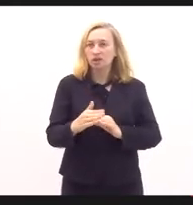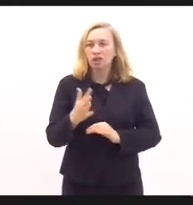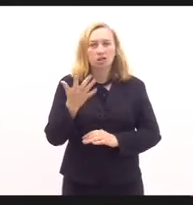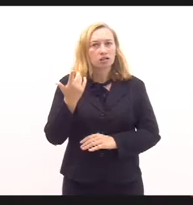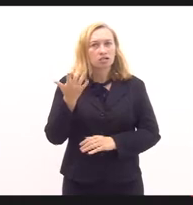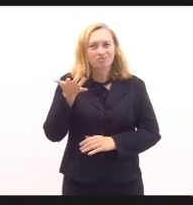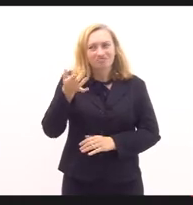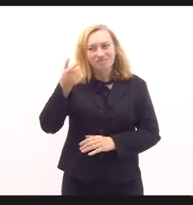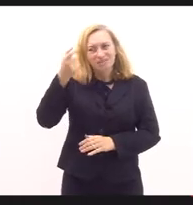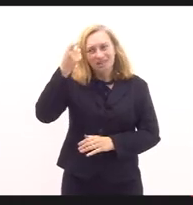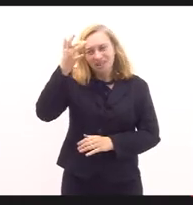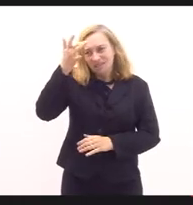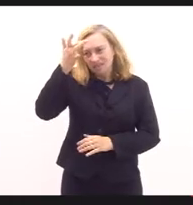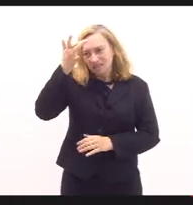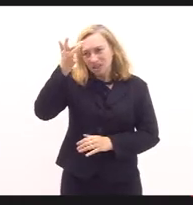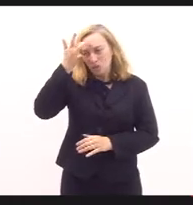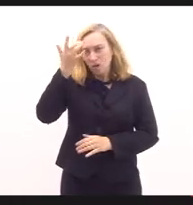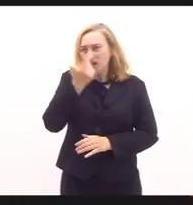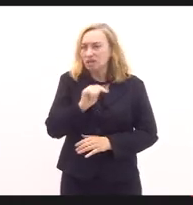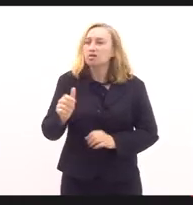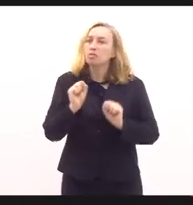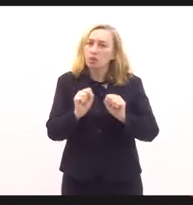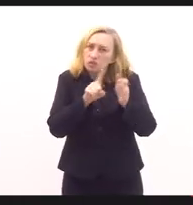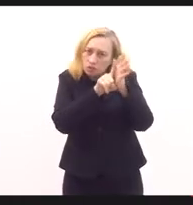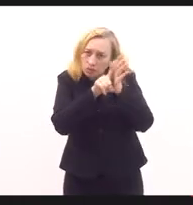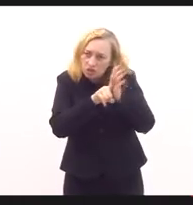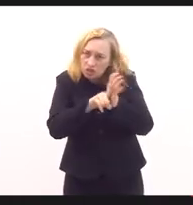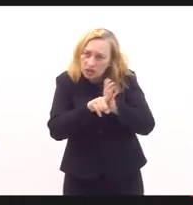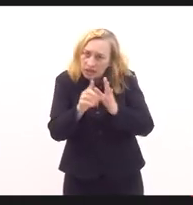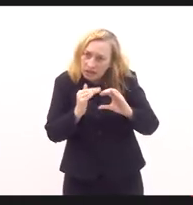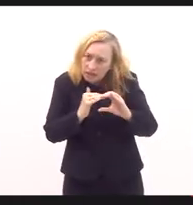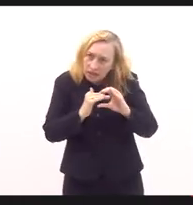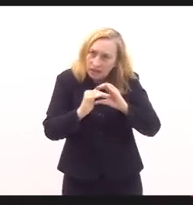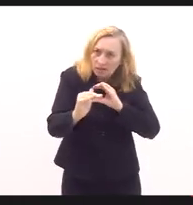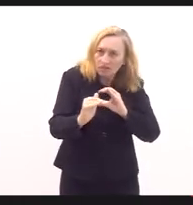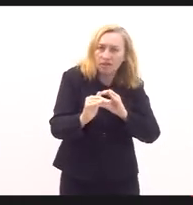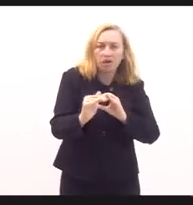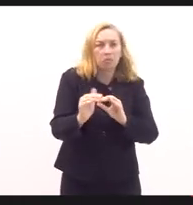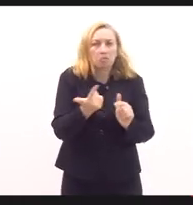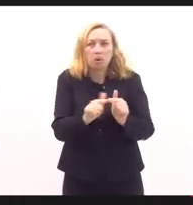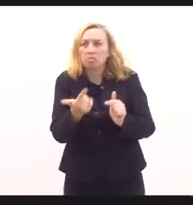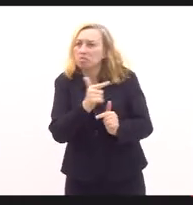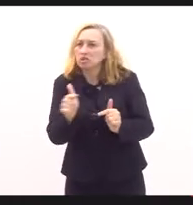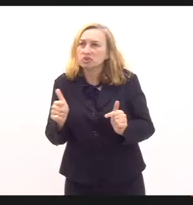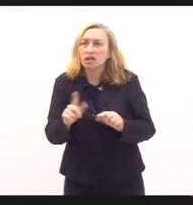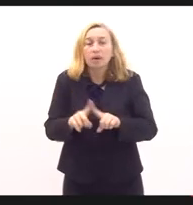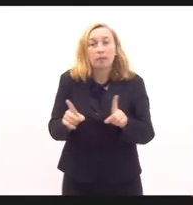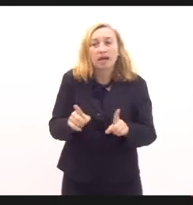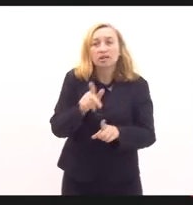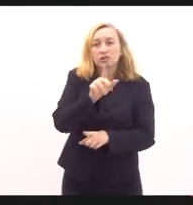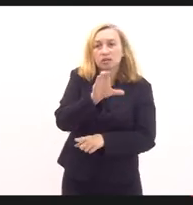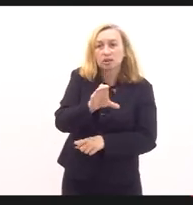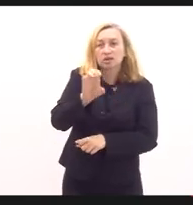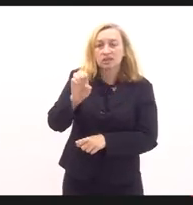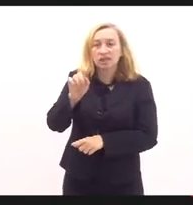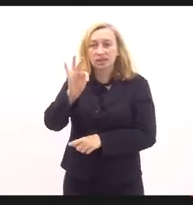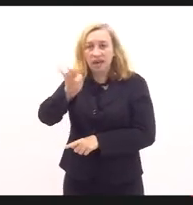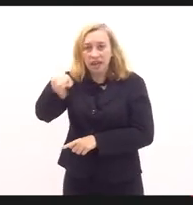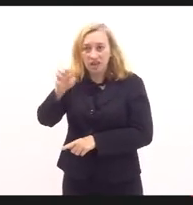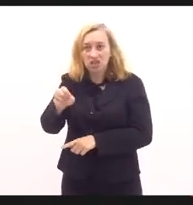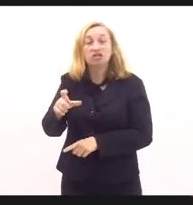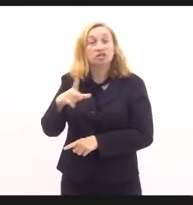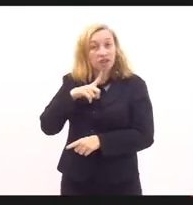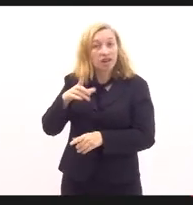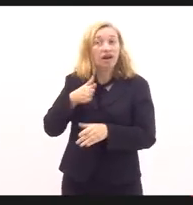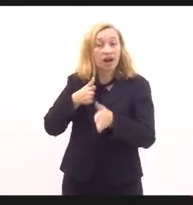de cabeça, mas eu posso pesquisar aqui e colocar sem problema, mas o CETERJ ele tem acesso via o CEI